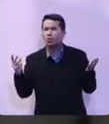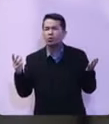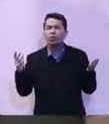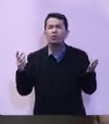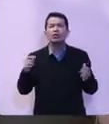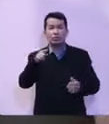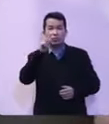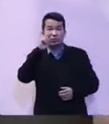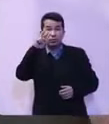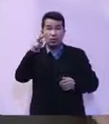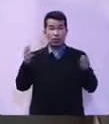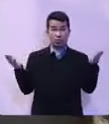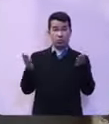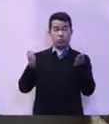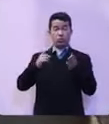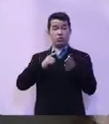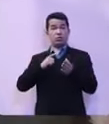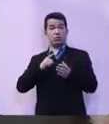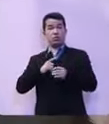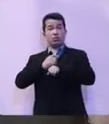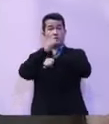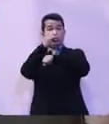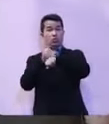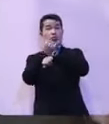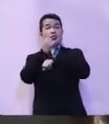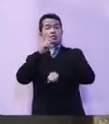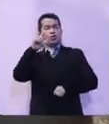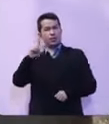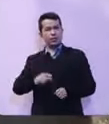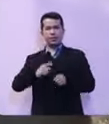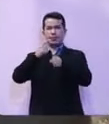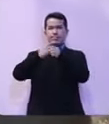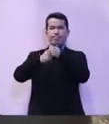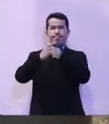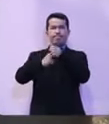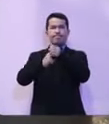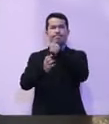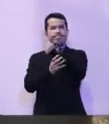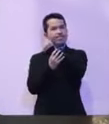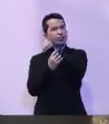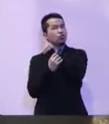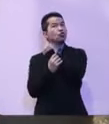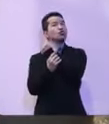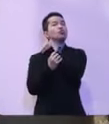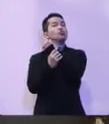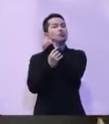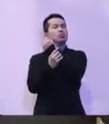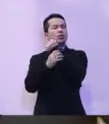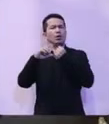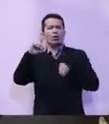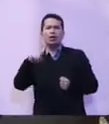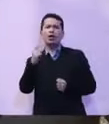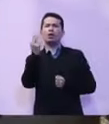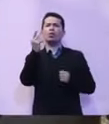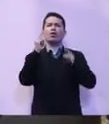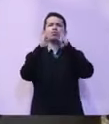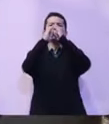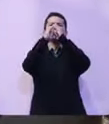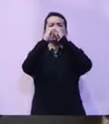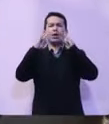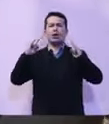festas. Jerusalém será uma cidade segura, será como uma barraca que não pode ser mudada de